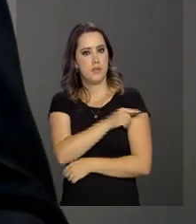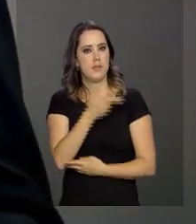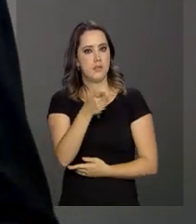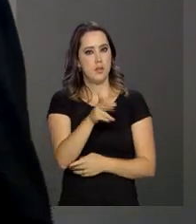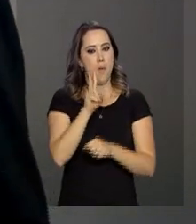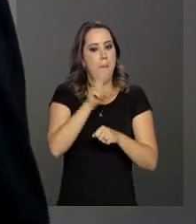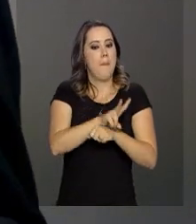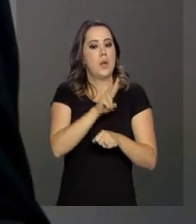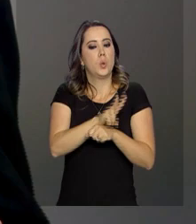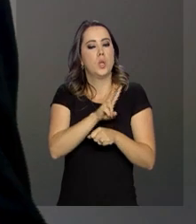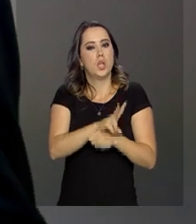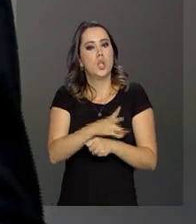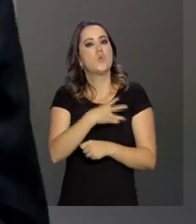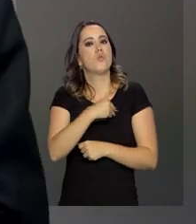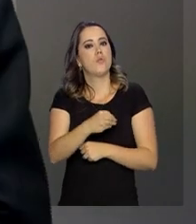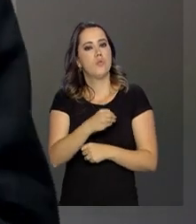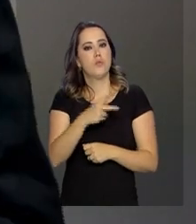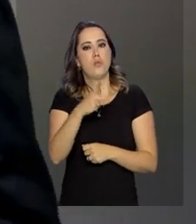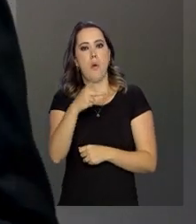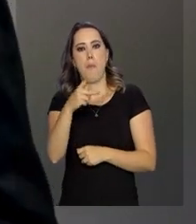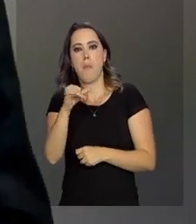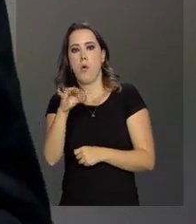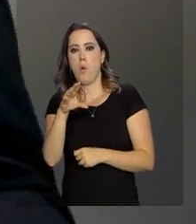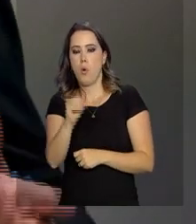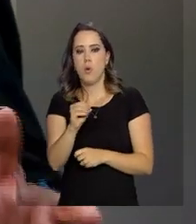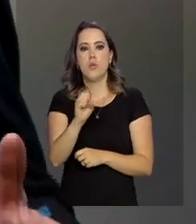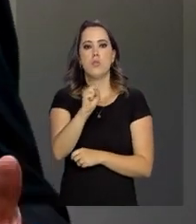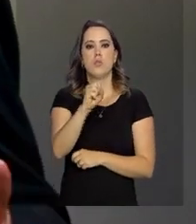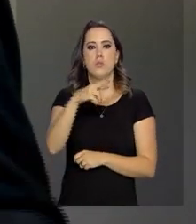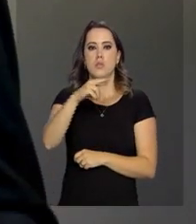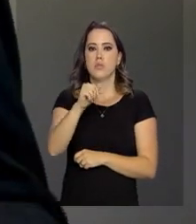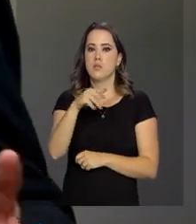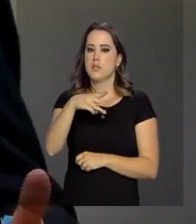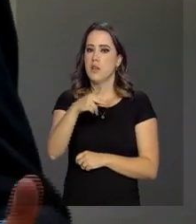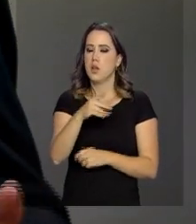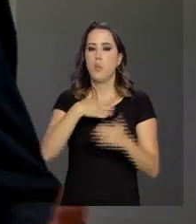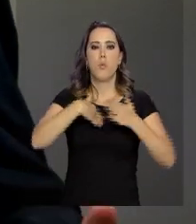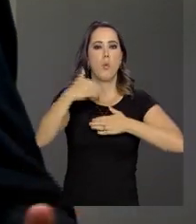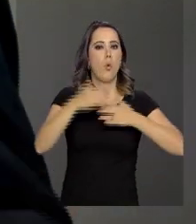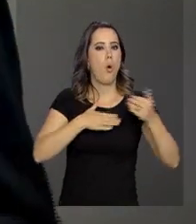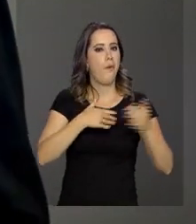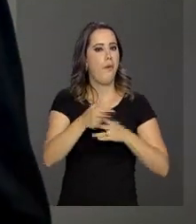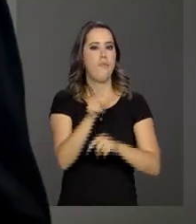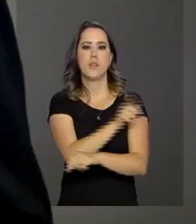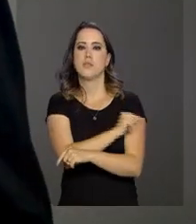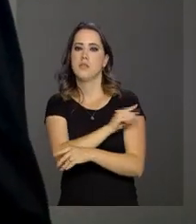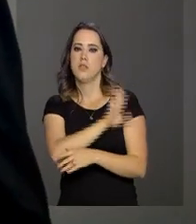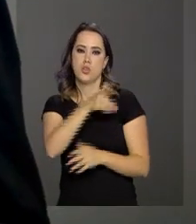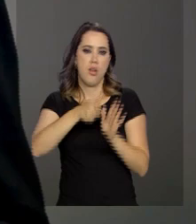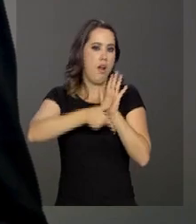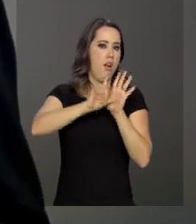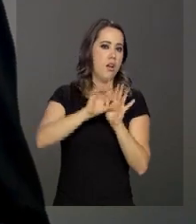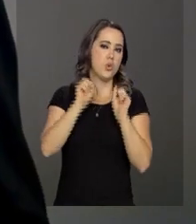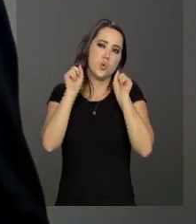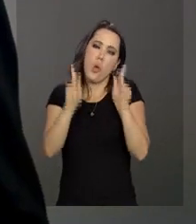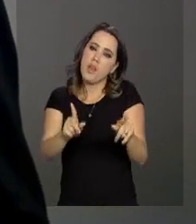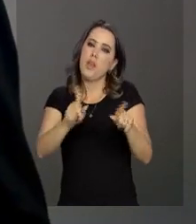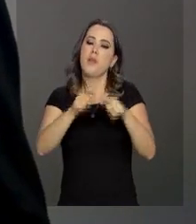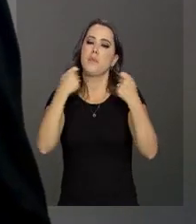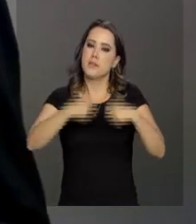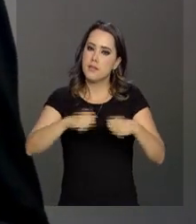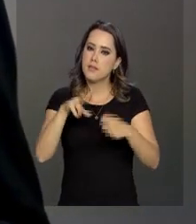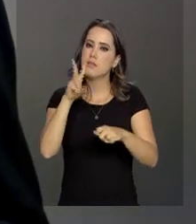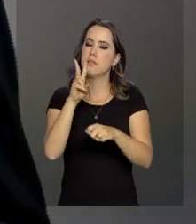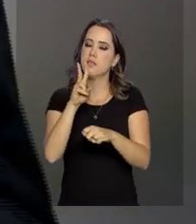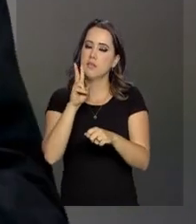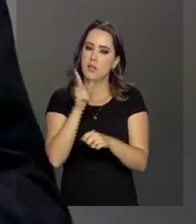os proteja contra a pólio eo sarampo independentemente da situação vacinal deles as crianças protegidas